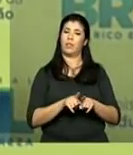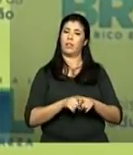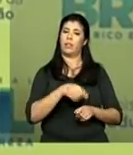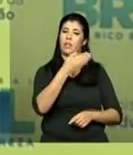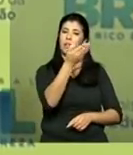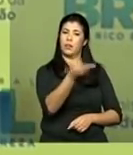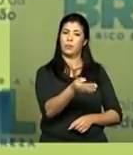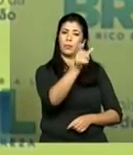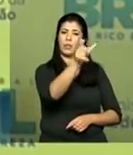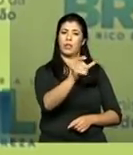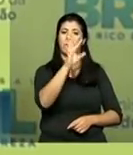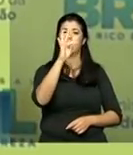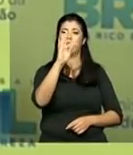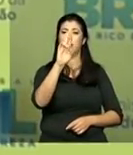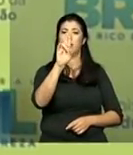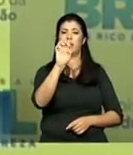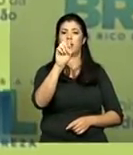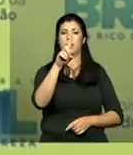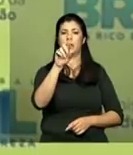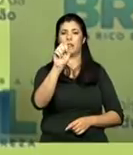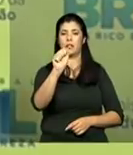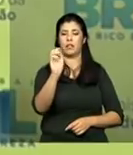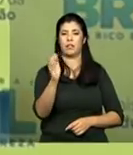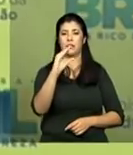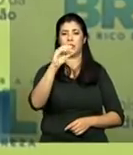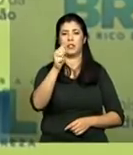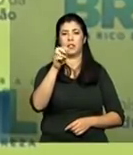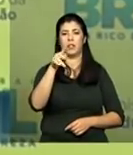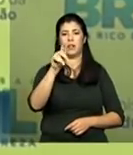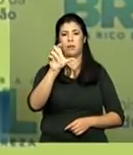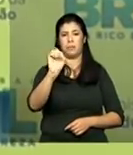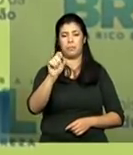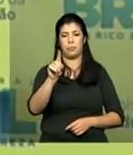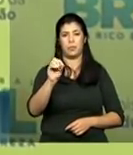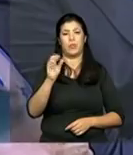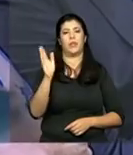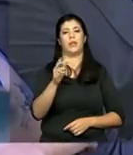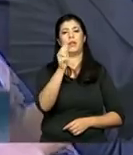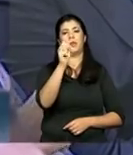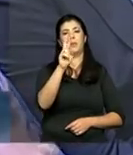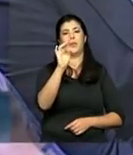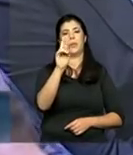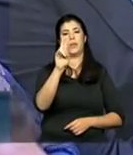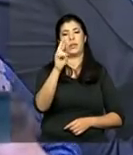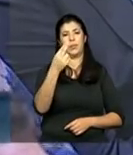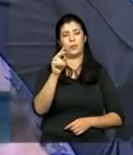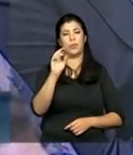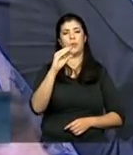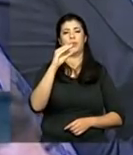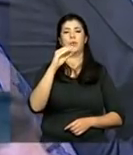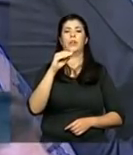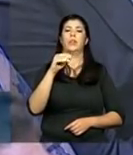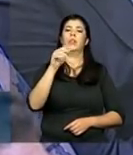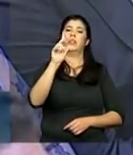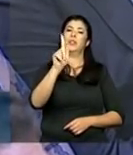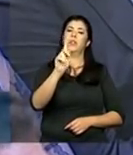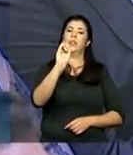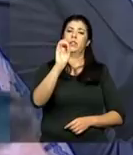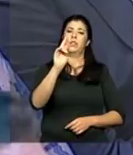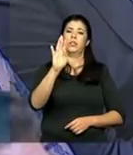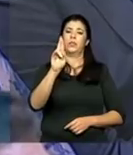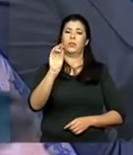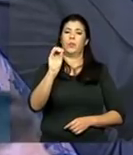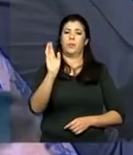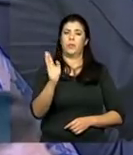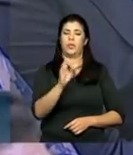Tereza Campelo, ministro Arthur Chiorro, ministro Nelson Barbosa, ministro Gilberto Ock,